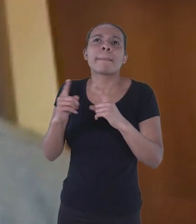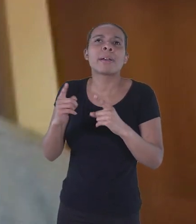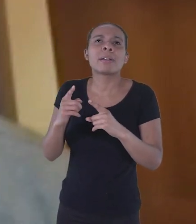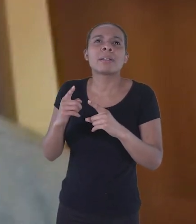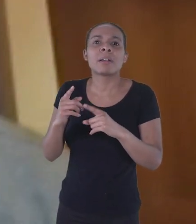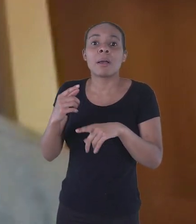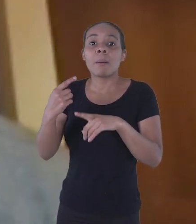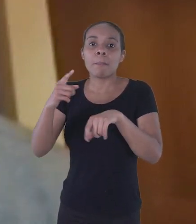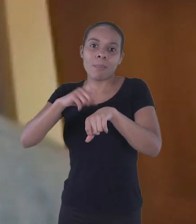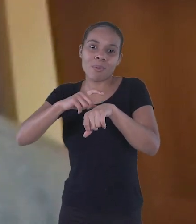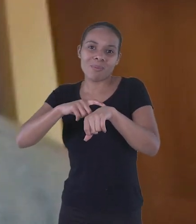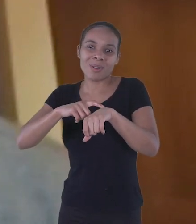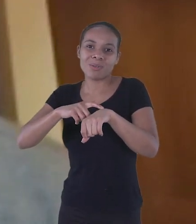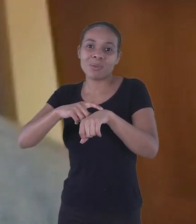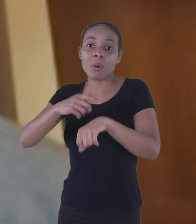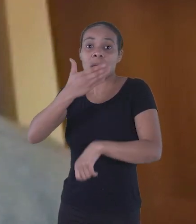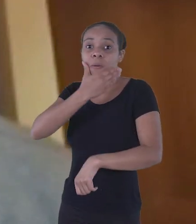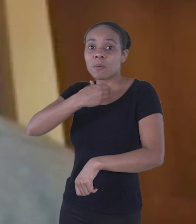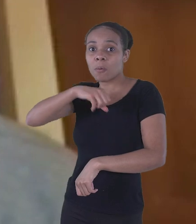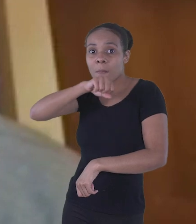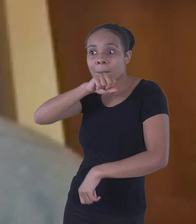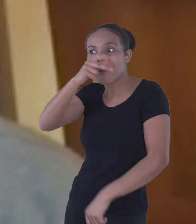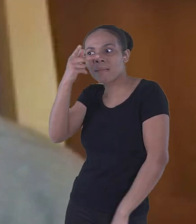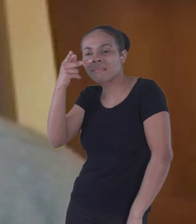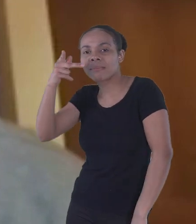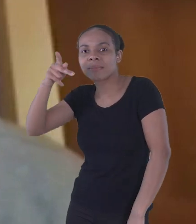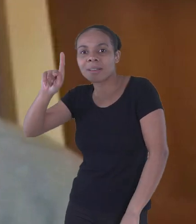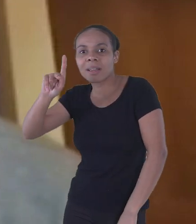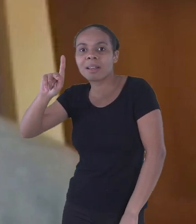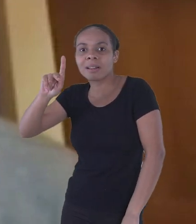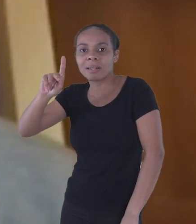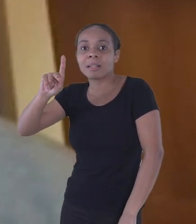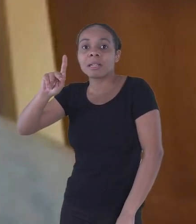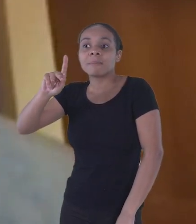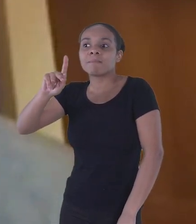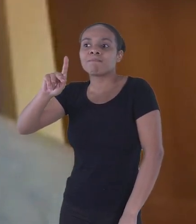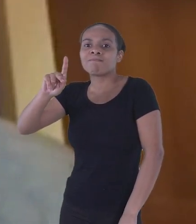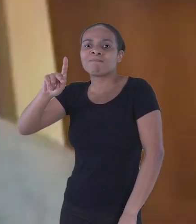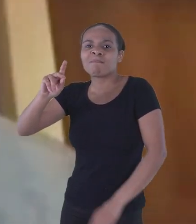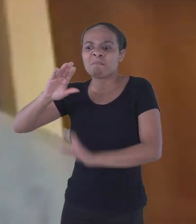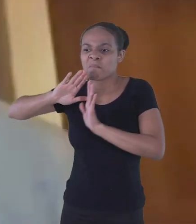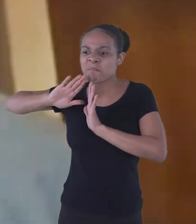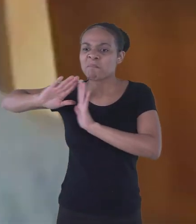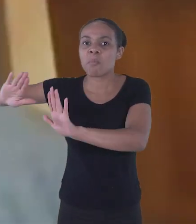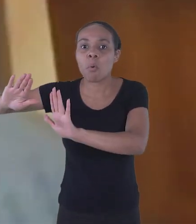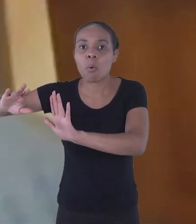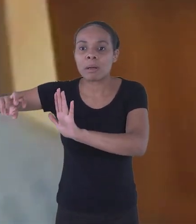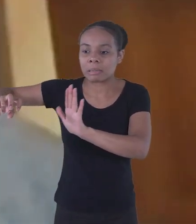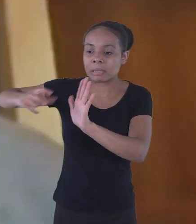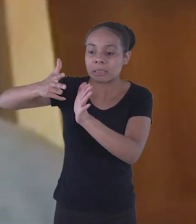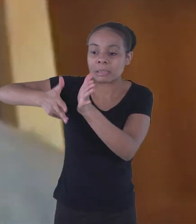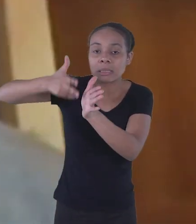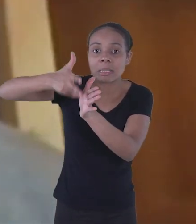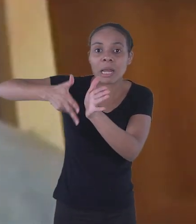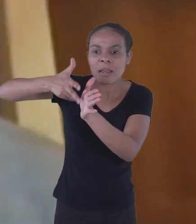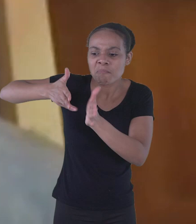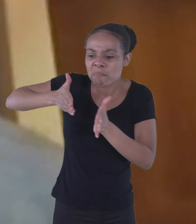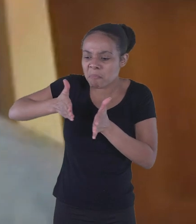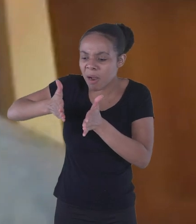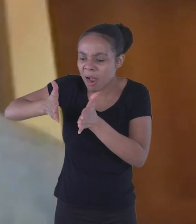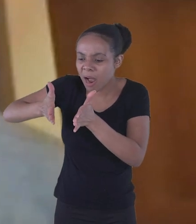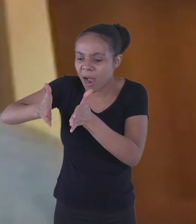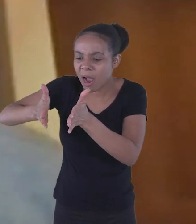joga ou empurra do trem, ele obedece, o pai vai e foge. E o pai continua no trem e vem a morrer no final da